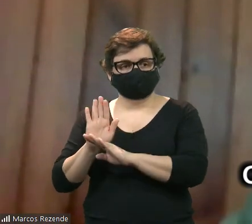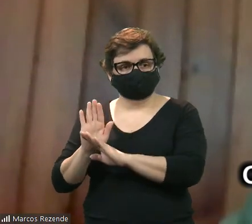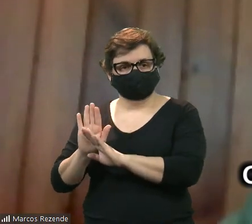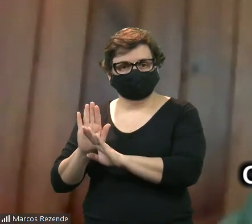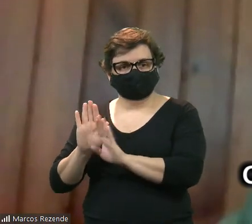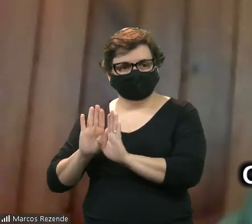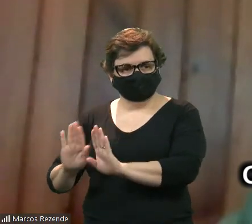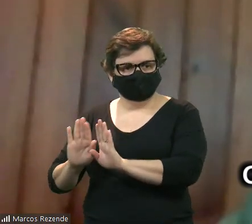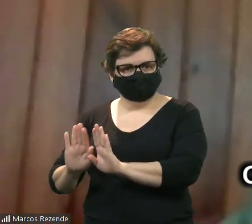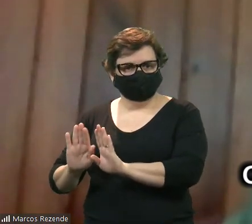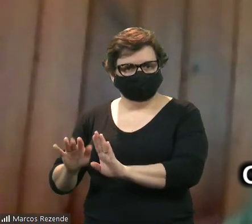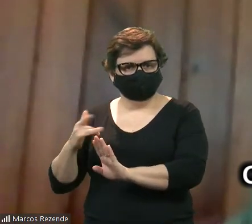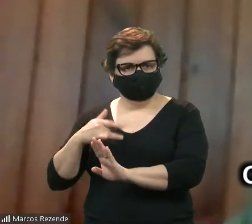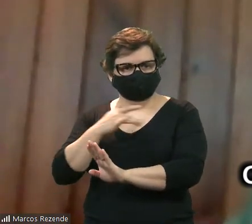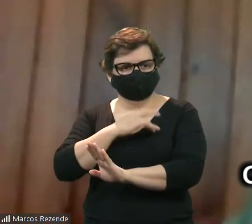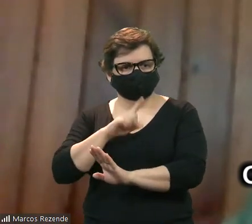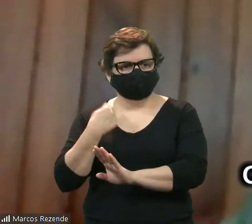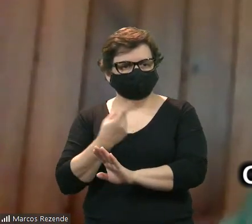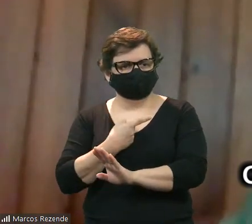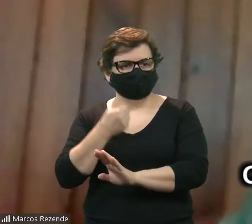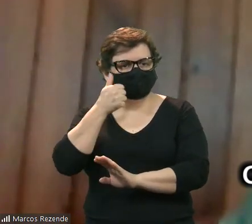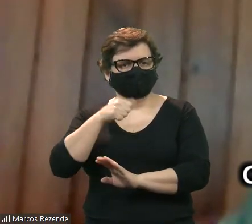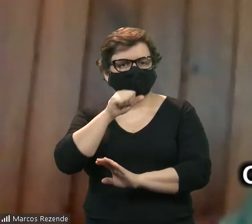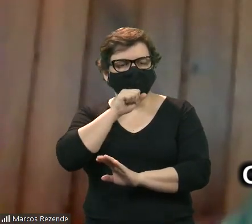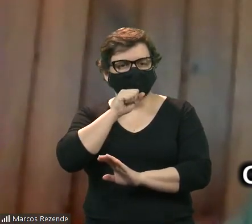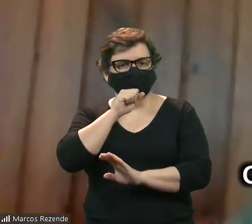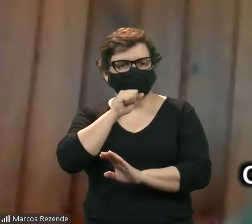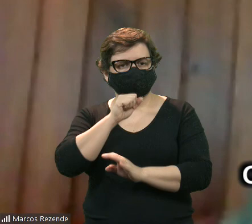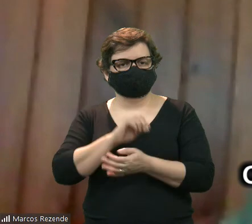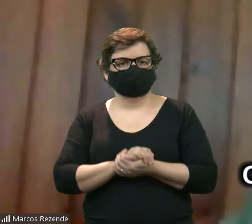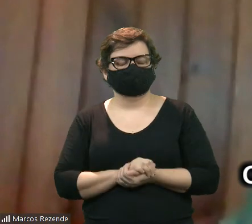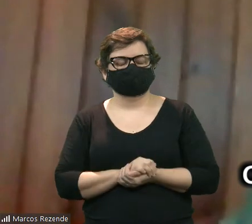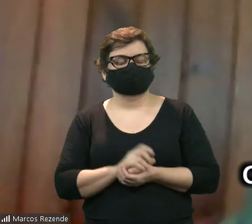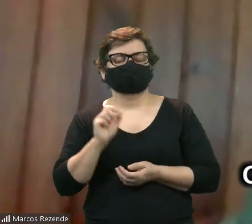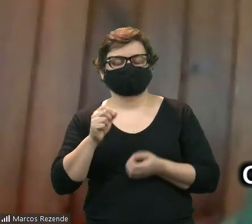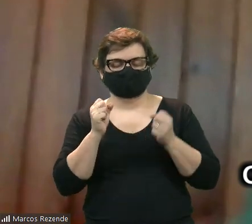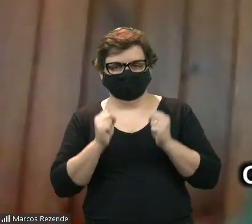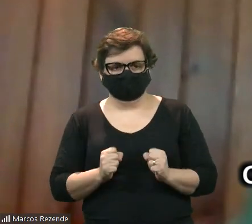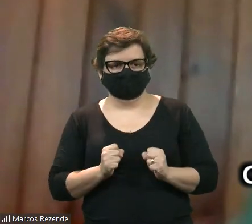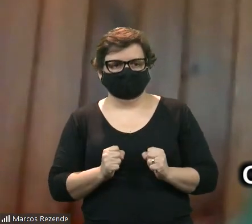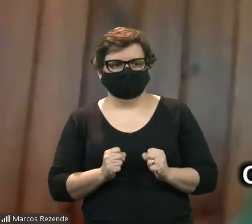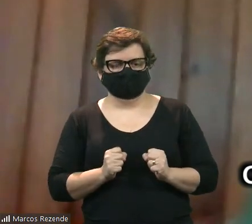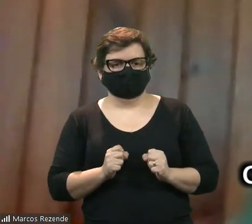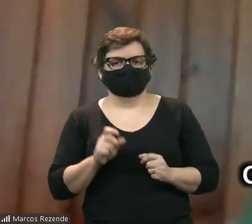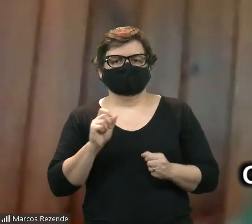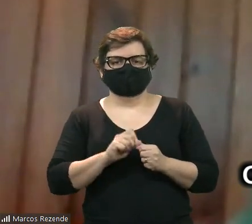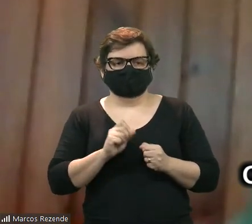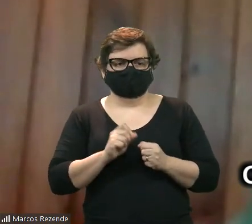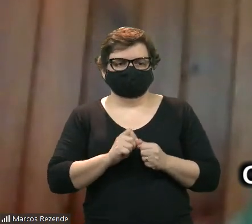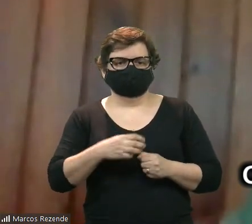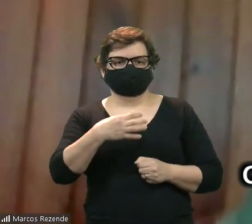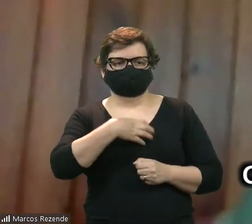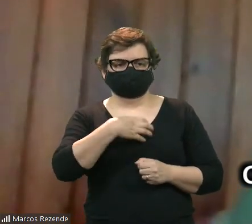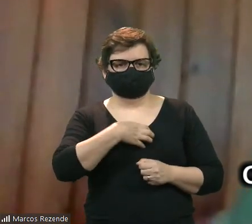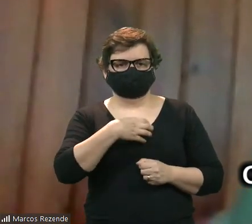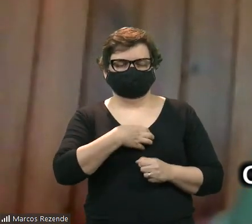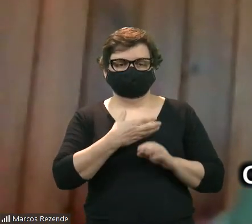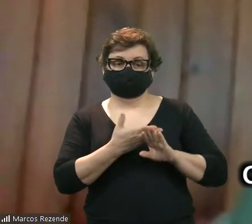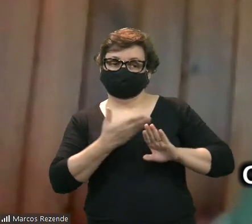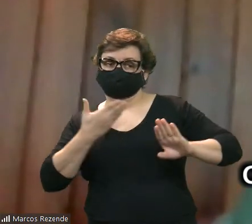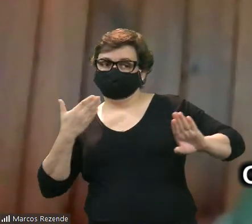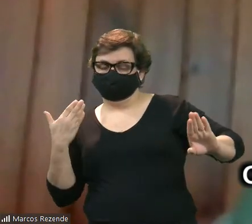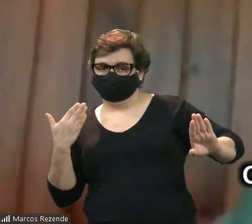a saúde das nossas mães, e quem pôde, as fez de forma